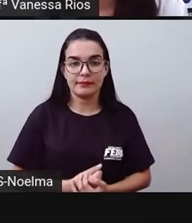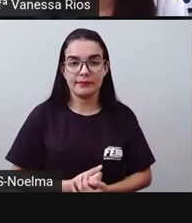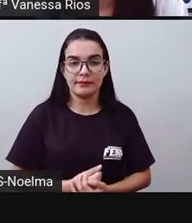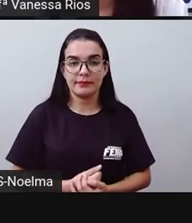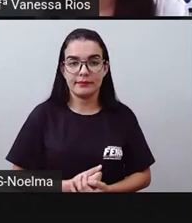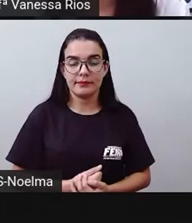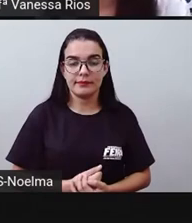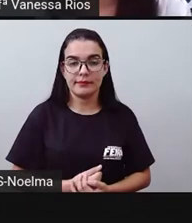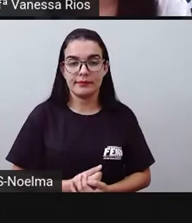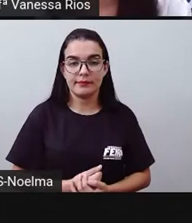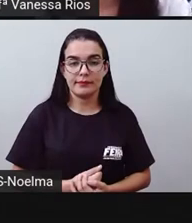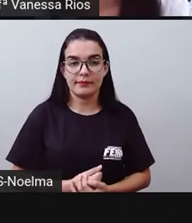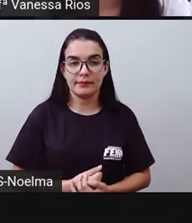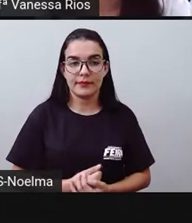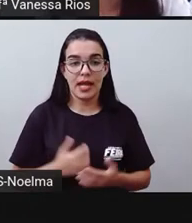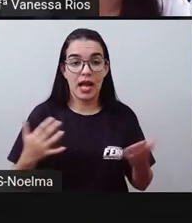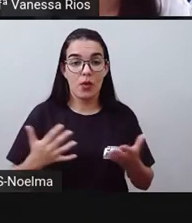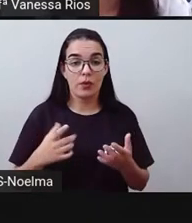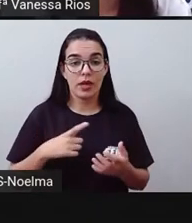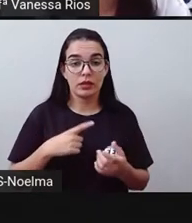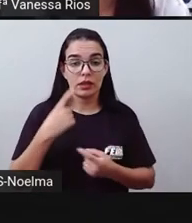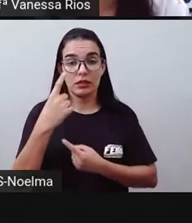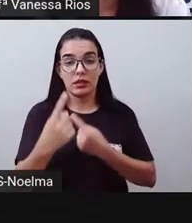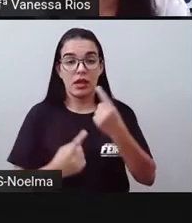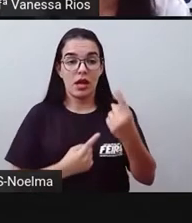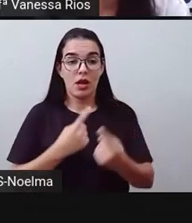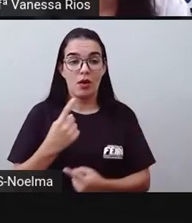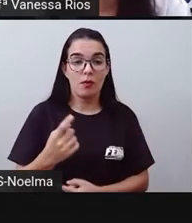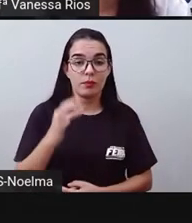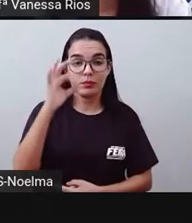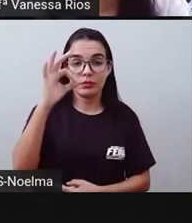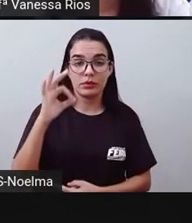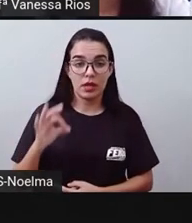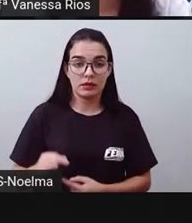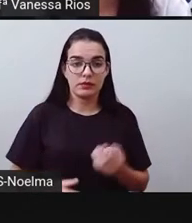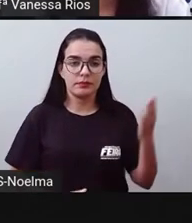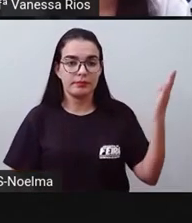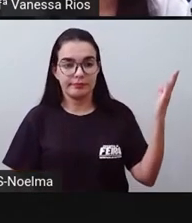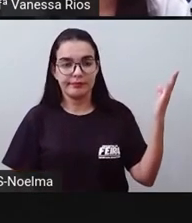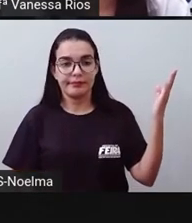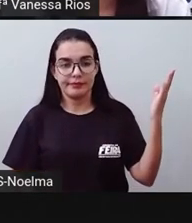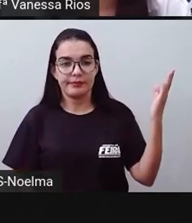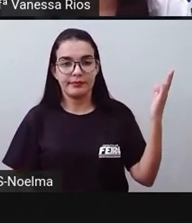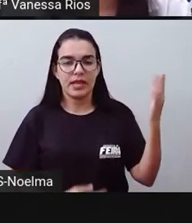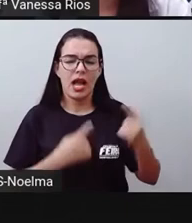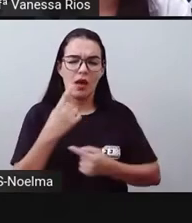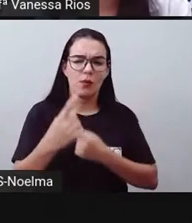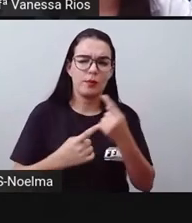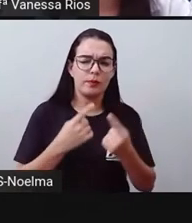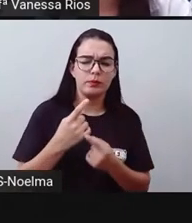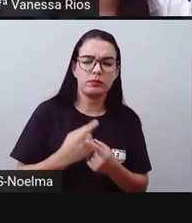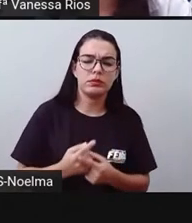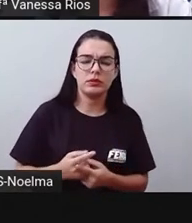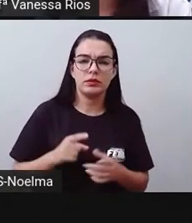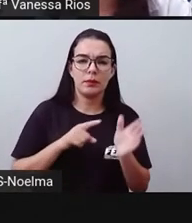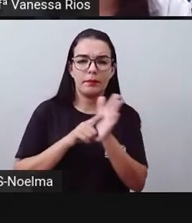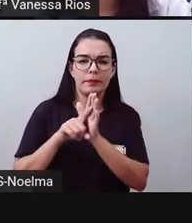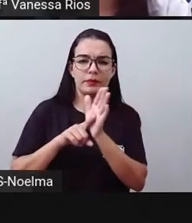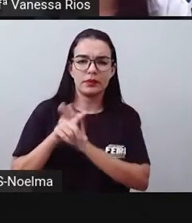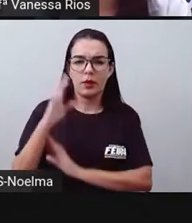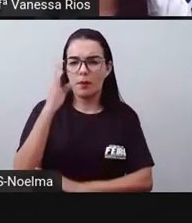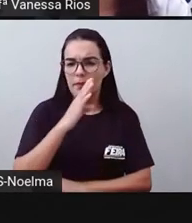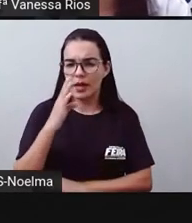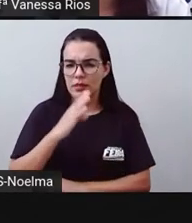E aí, a Pro traz agora alguns dados para a gente observar. Segundo pesquisas, né, o Brasil saiu de